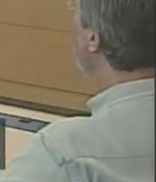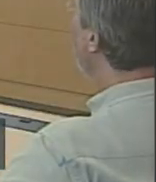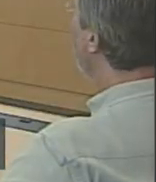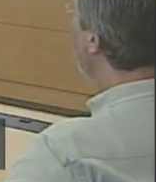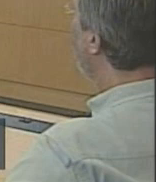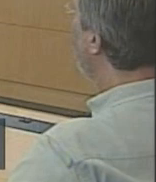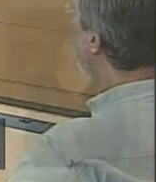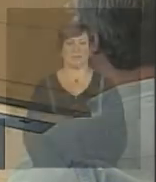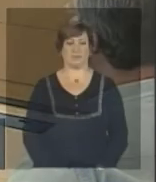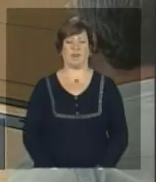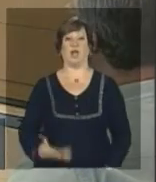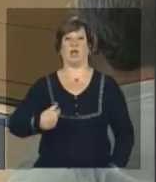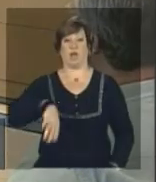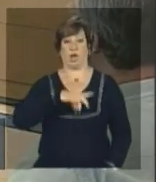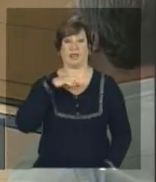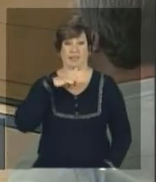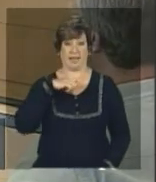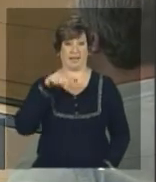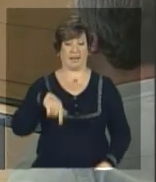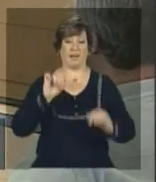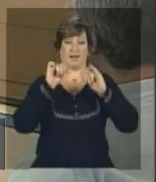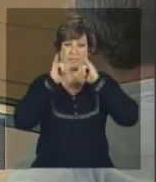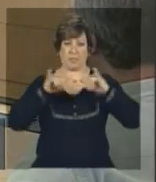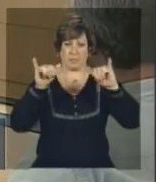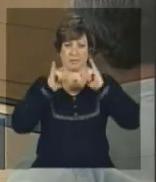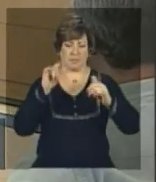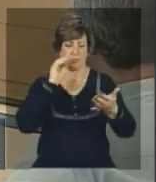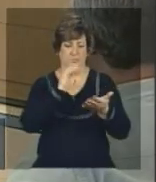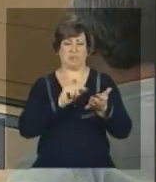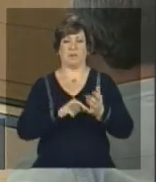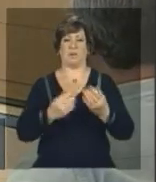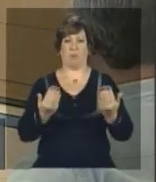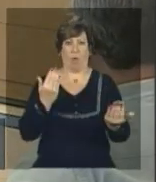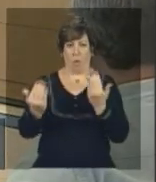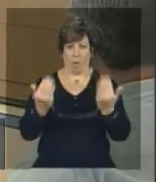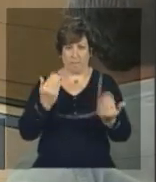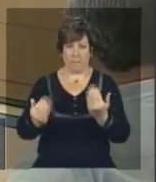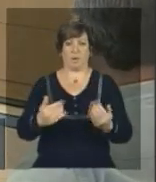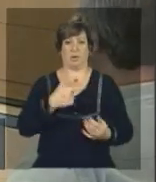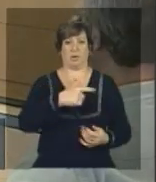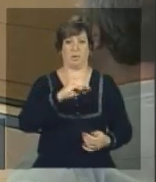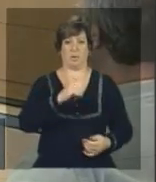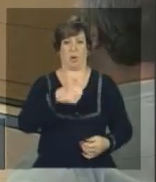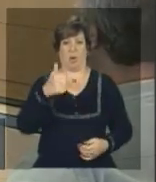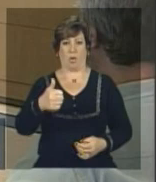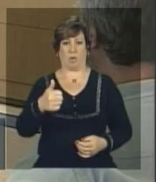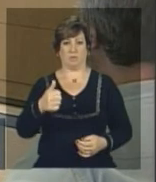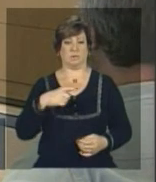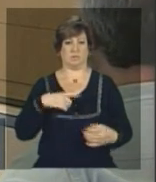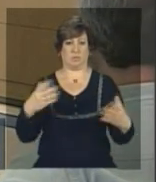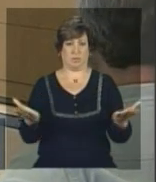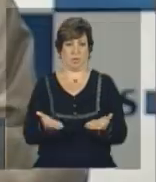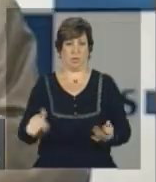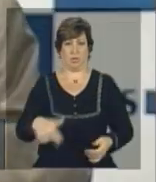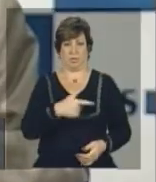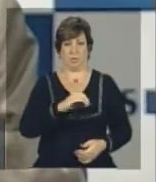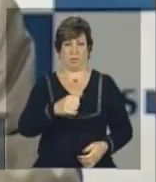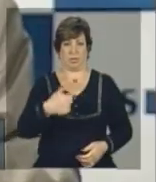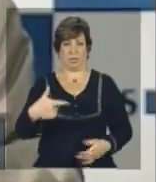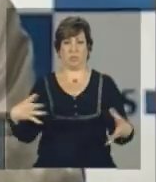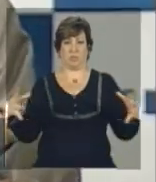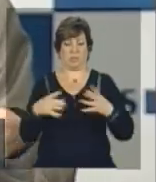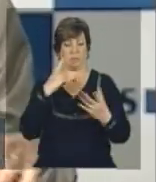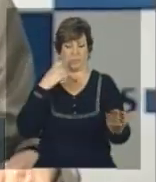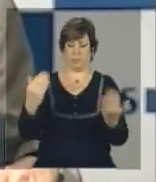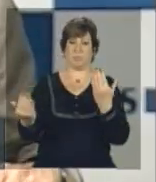Nós temos aqui os dados, esses dados são comparando o mesmo período de 2012 com 2011, né? Em termos de semana epidemiológica, é de semana